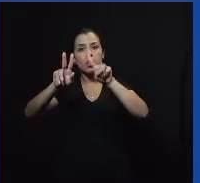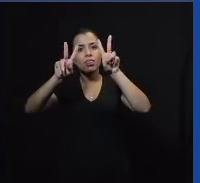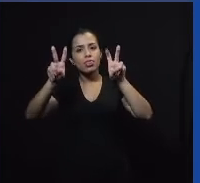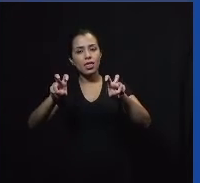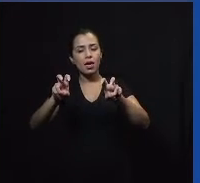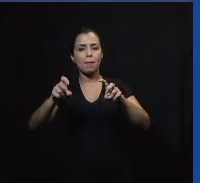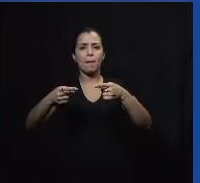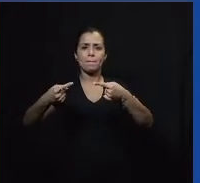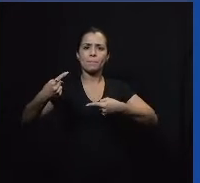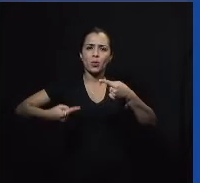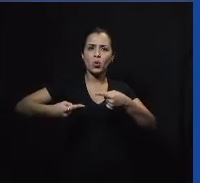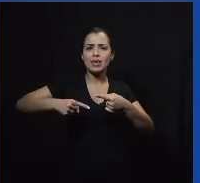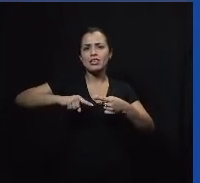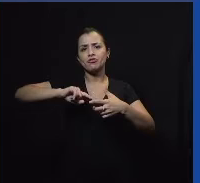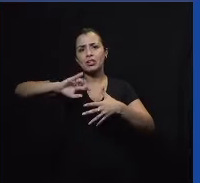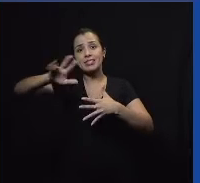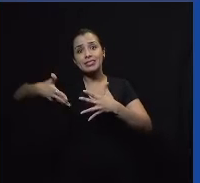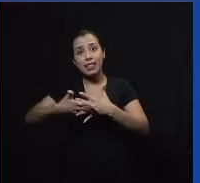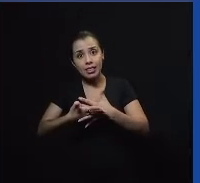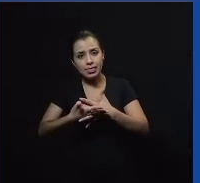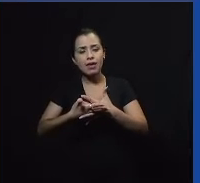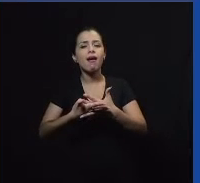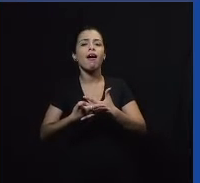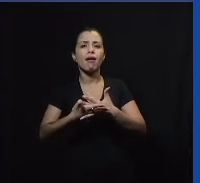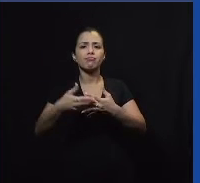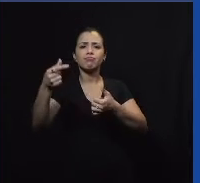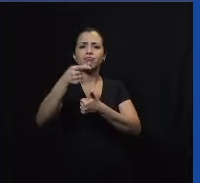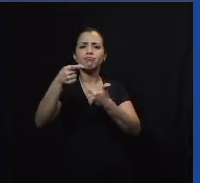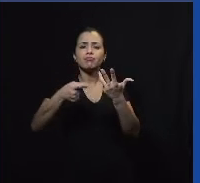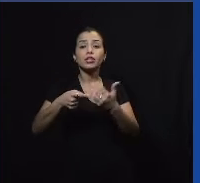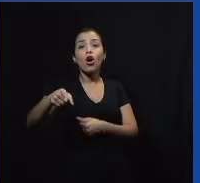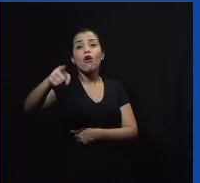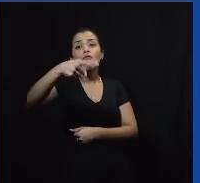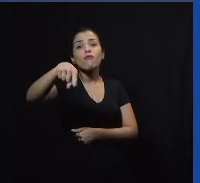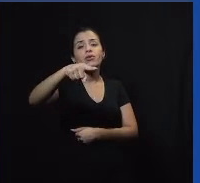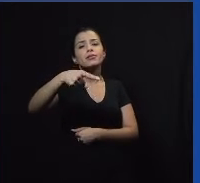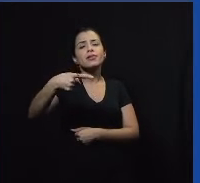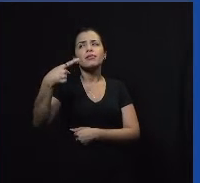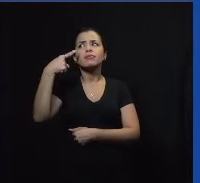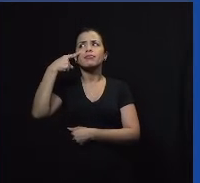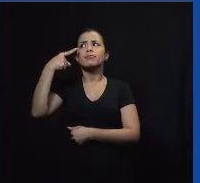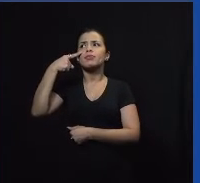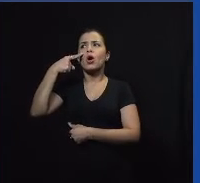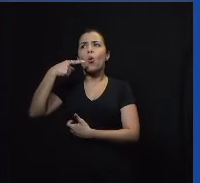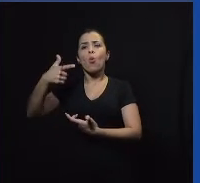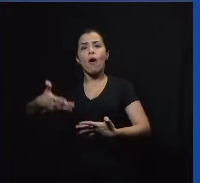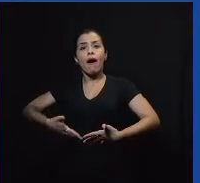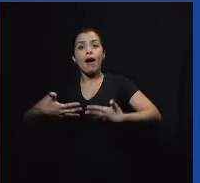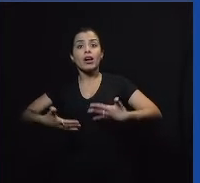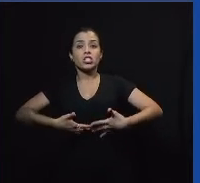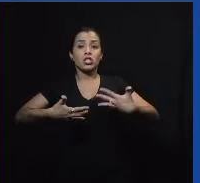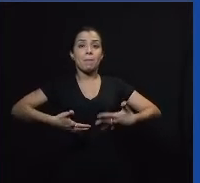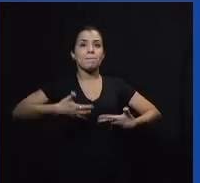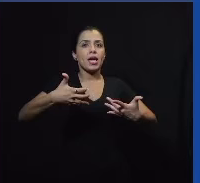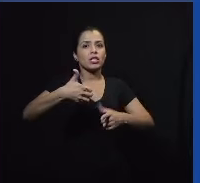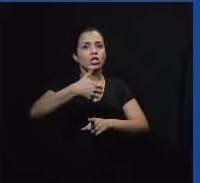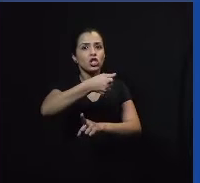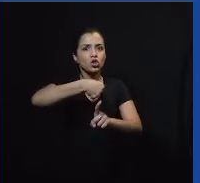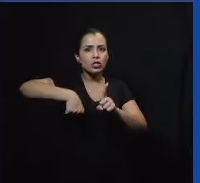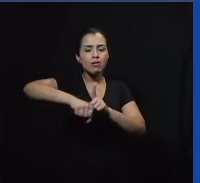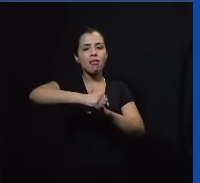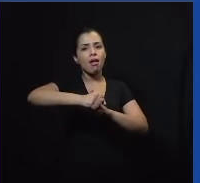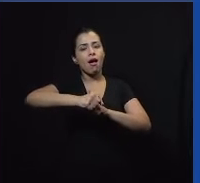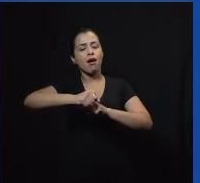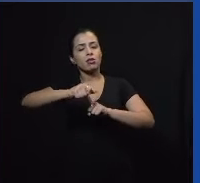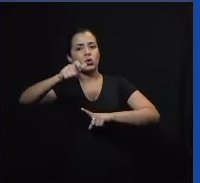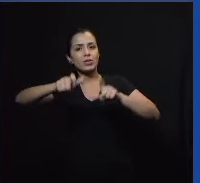em prol da cidadania, né? Como vocês veem o engajamento da sociedade e do cidadão